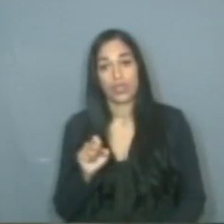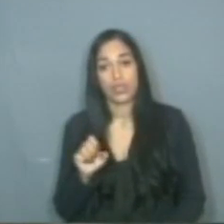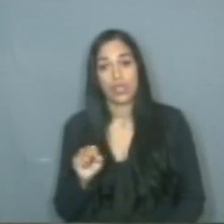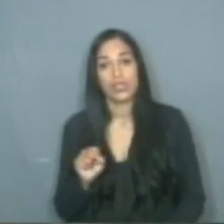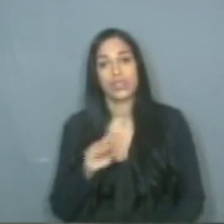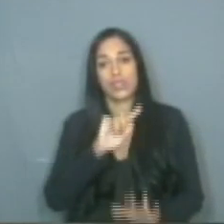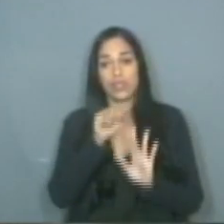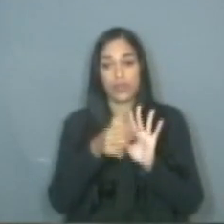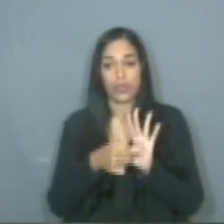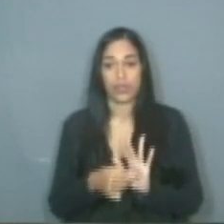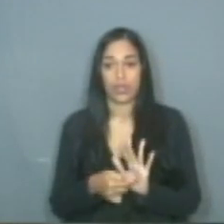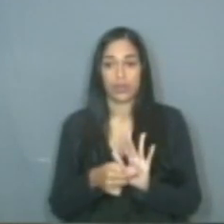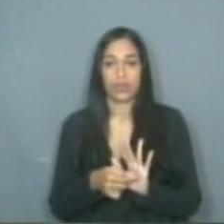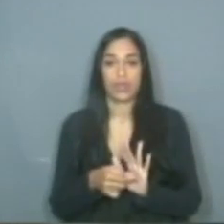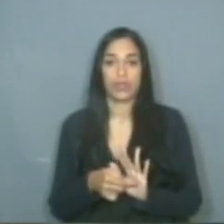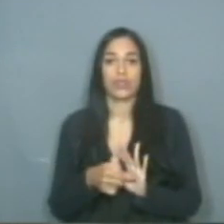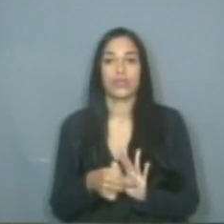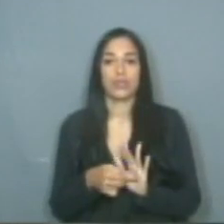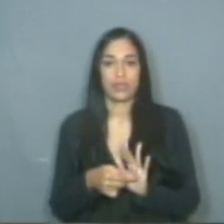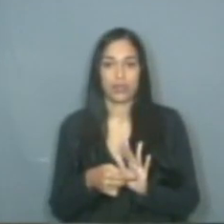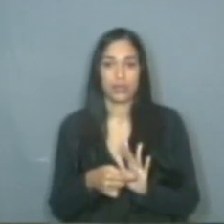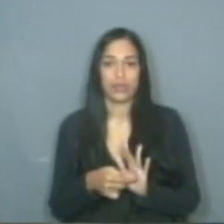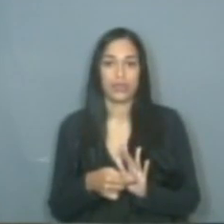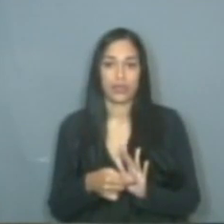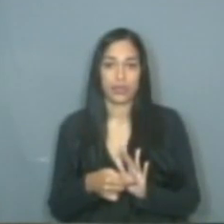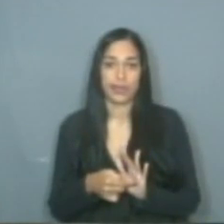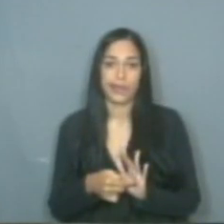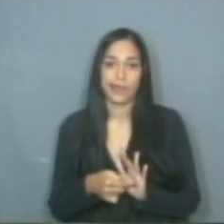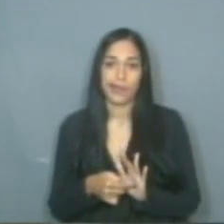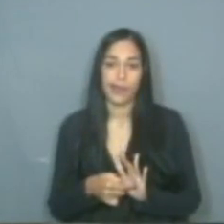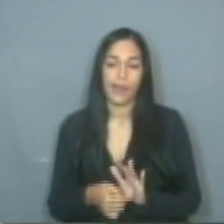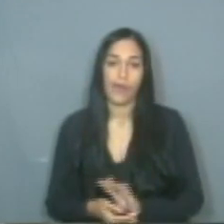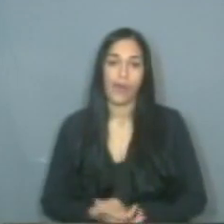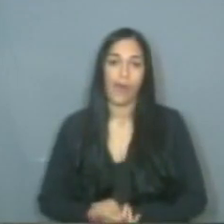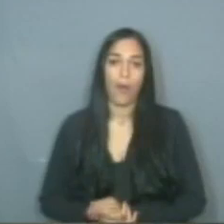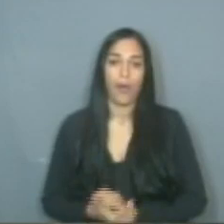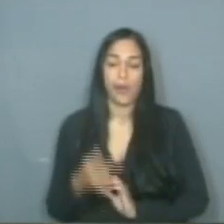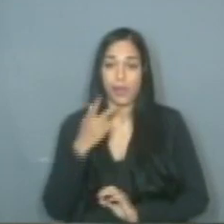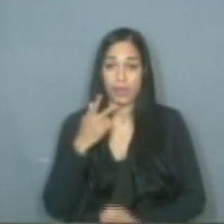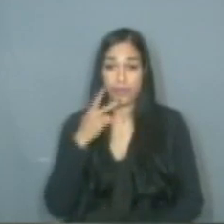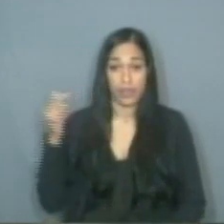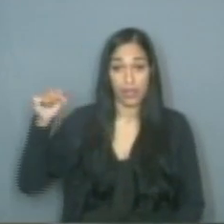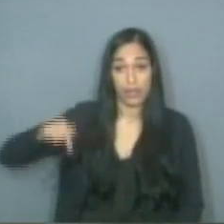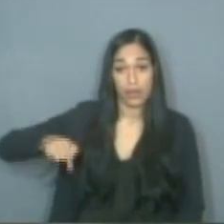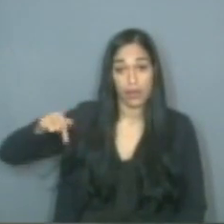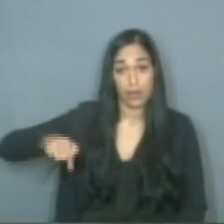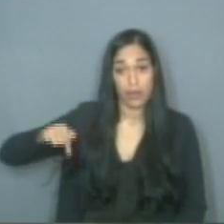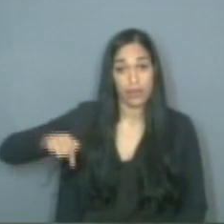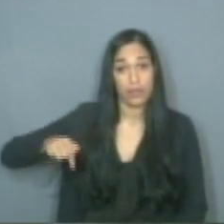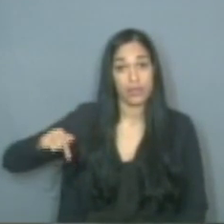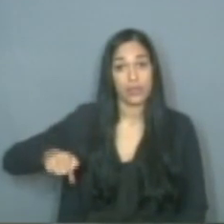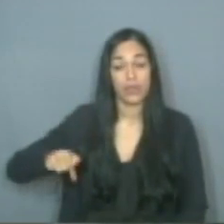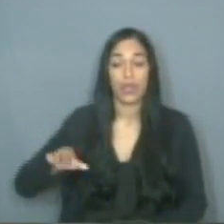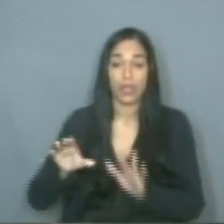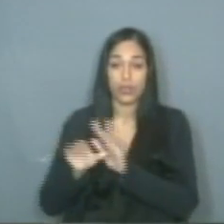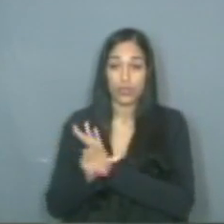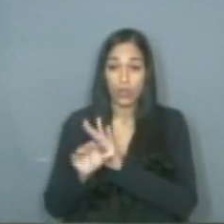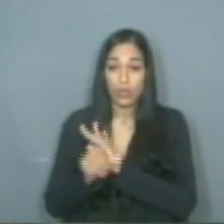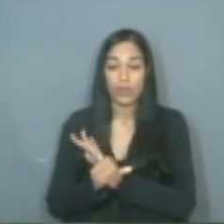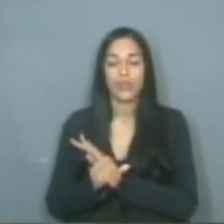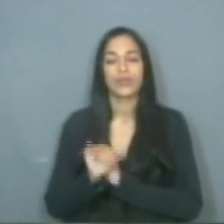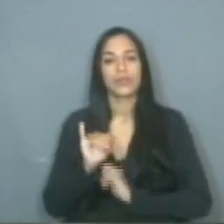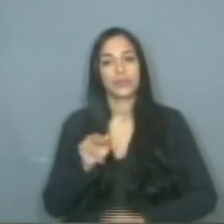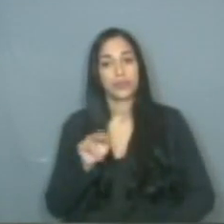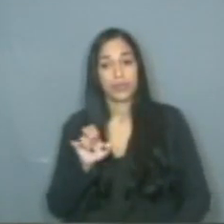foram denunciadas. E eu quero dizer isso aqui. As fraudes no